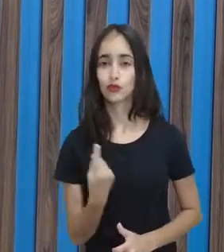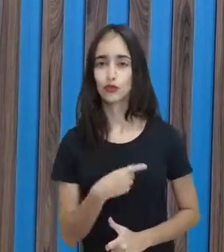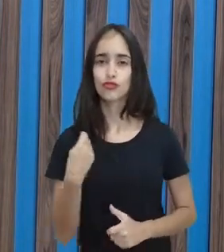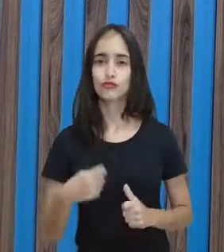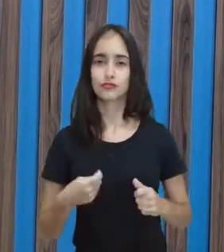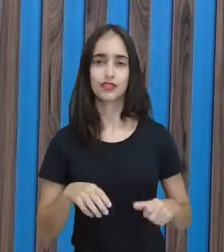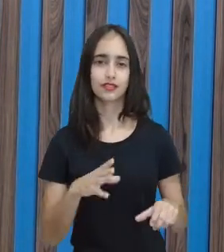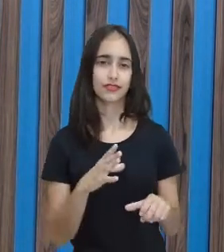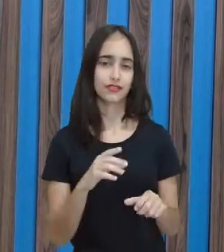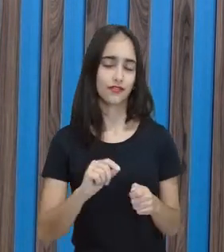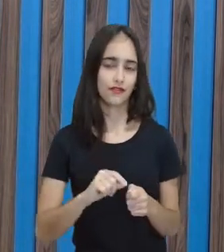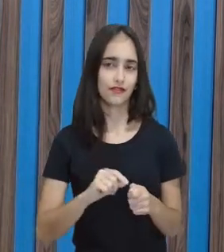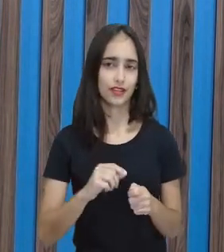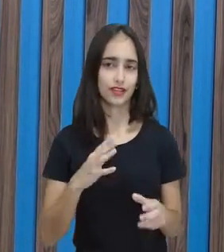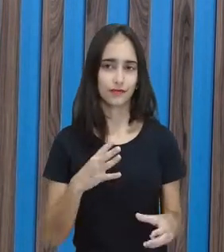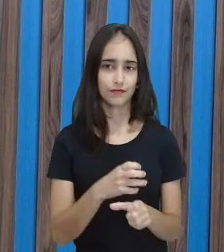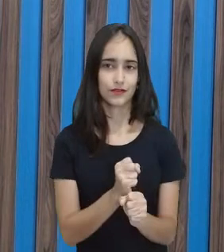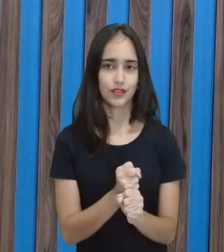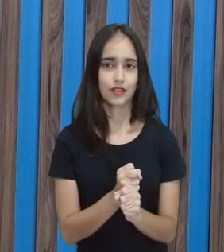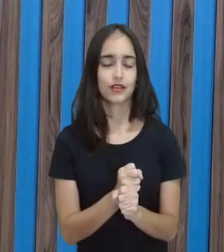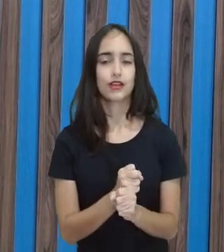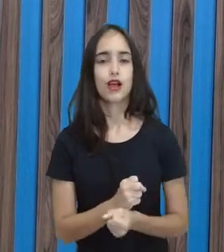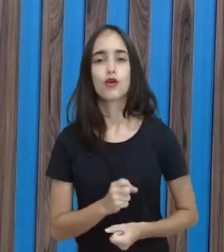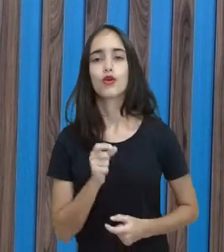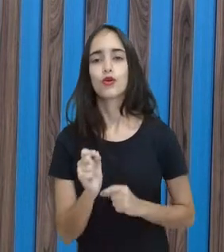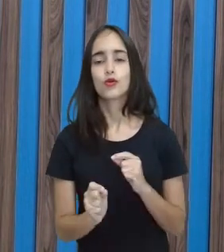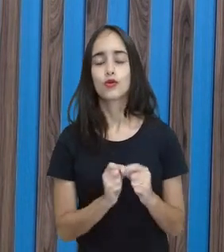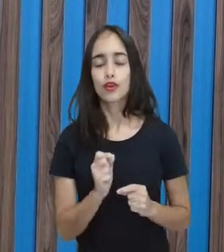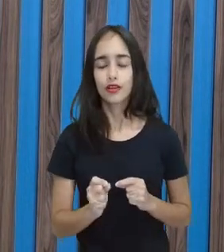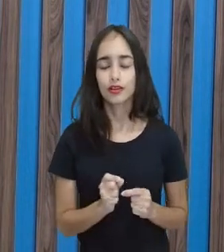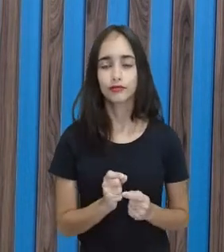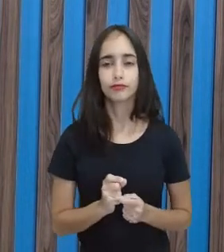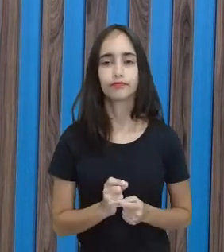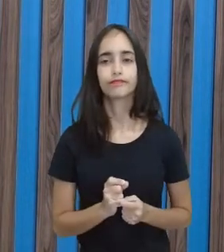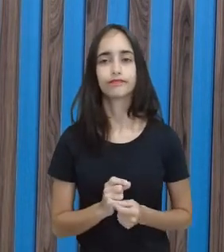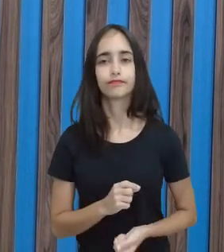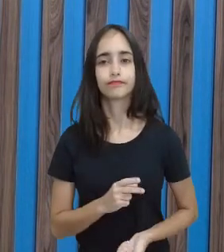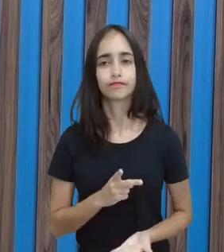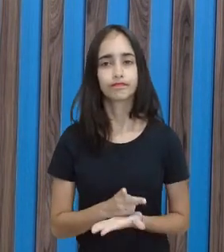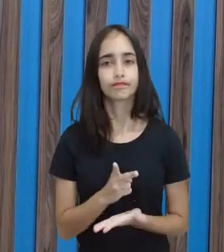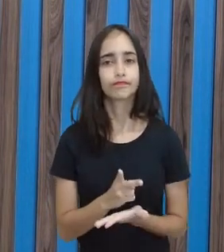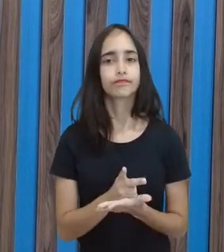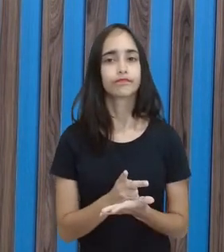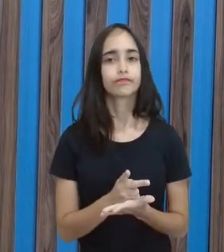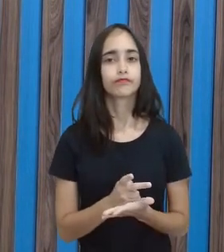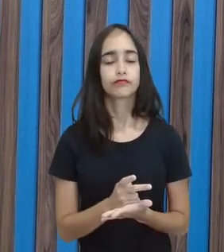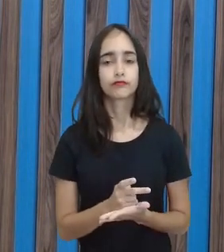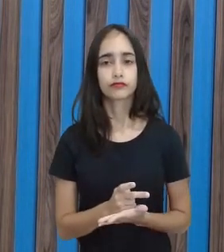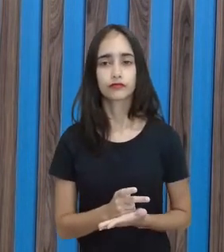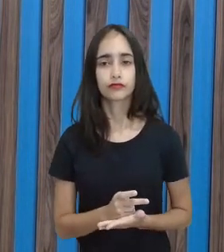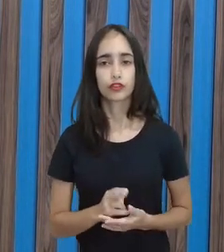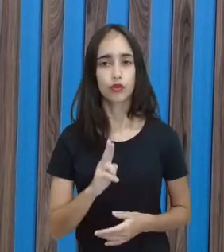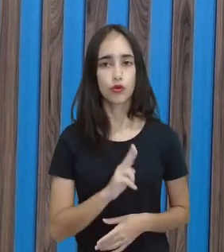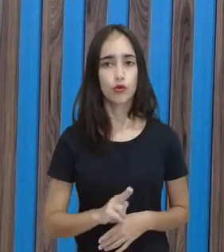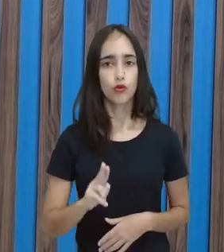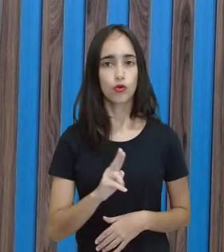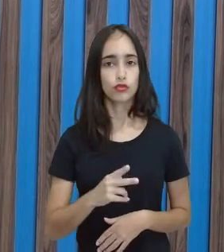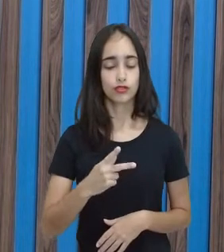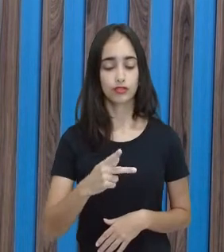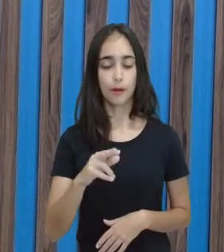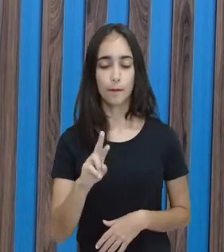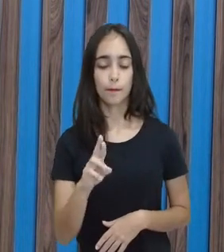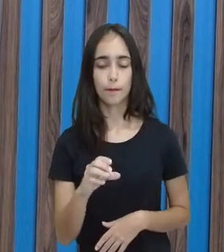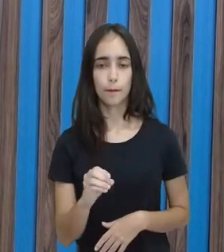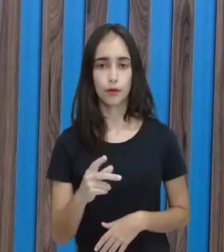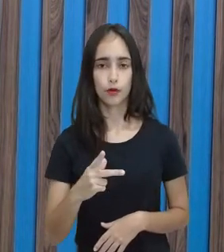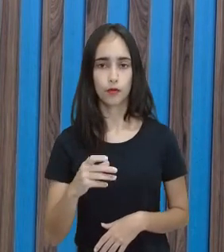calcular essa constante de proporção ou constante de proporcionalidade. E a questão me informa que a gente vai